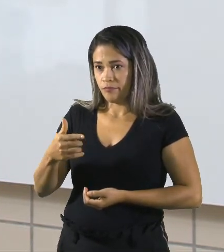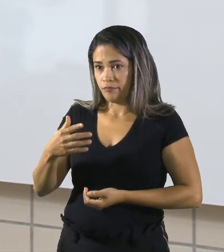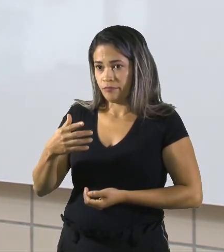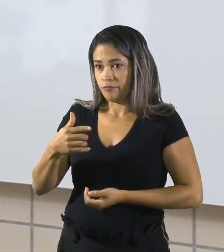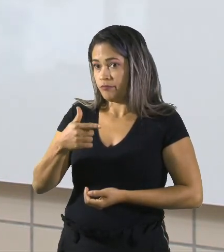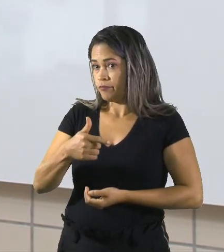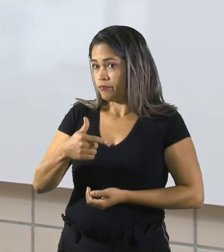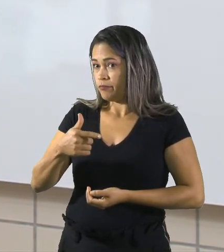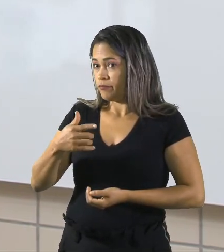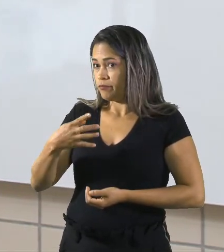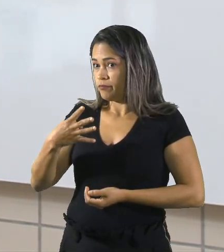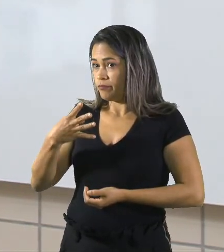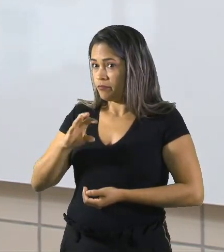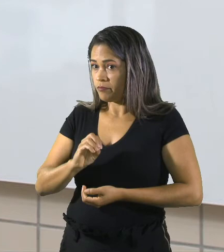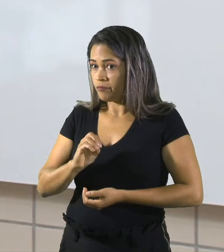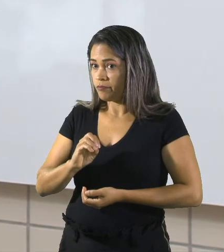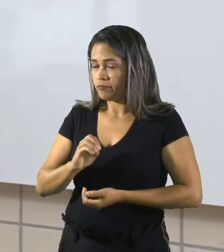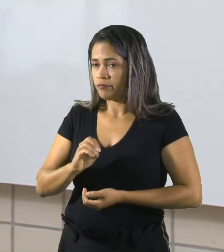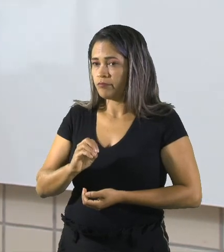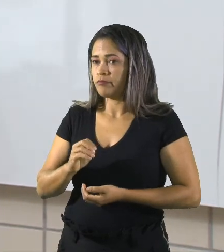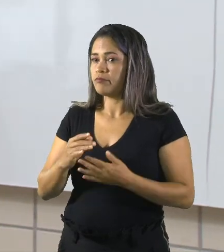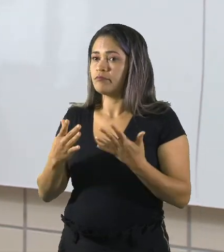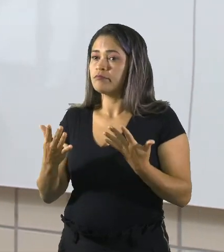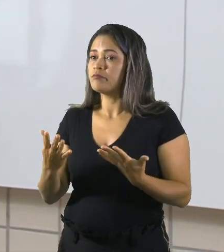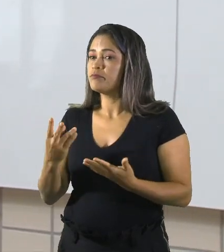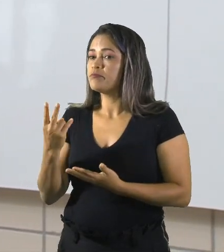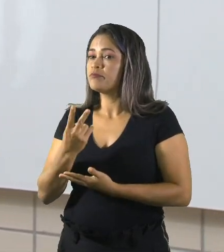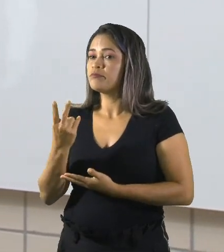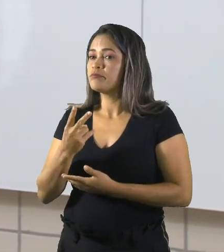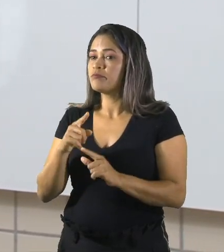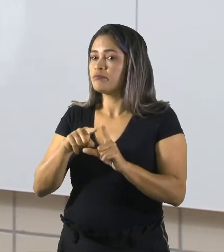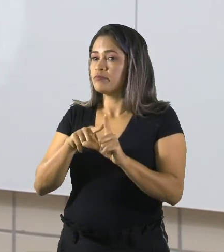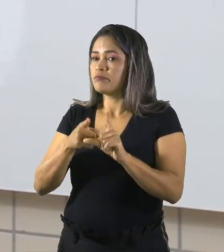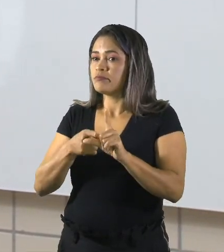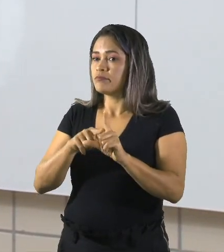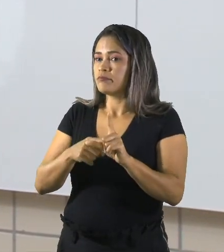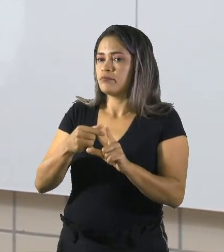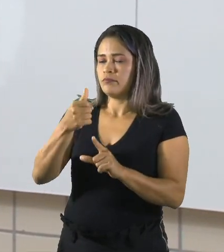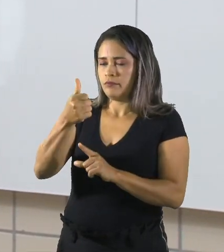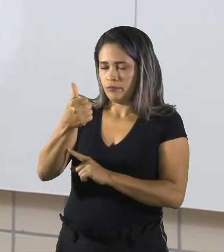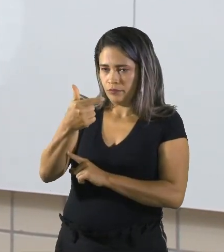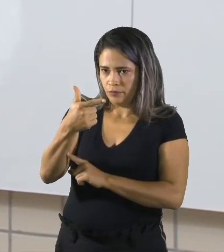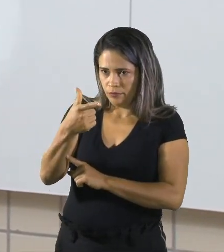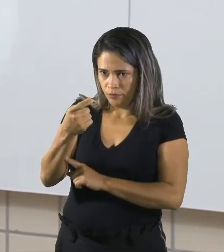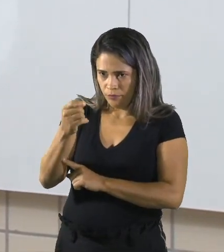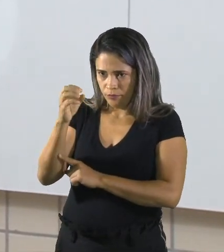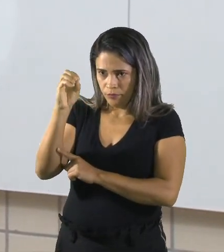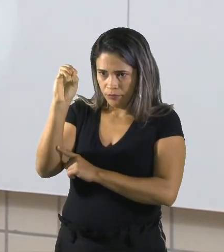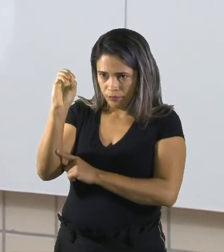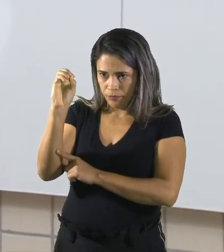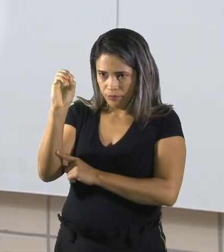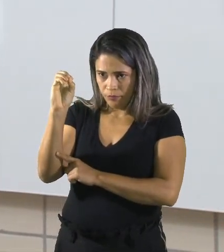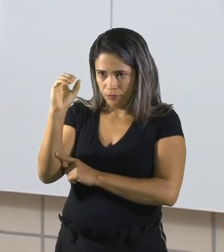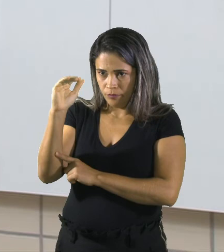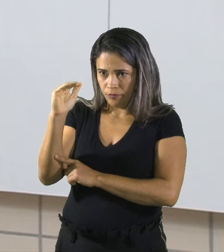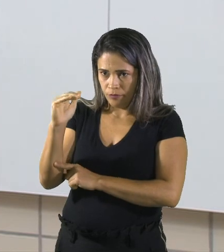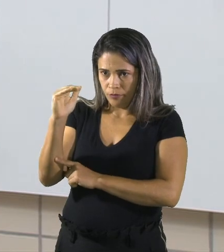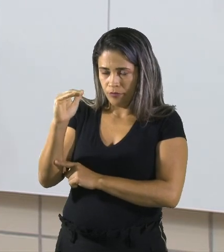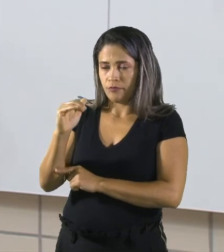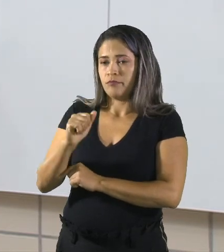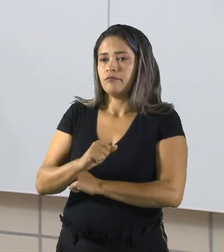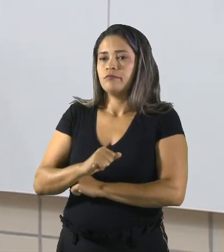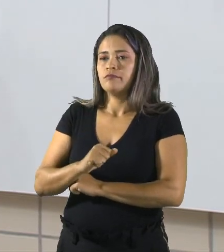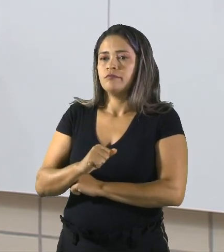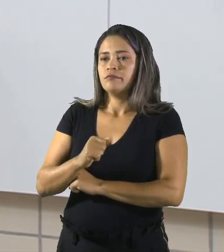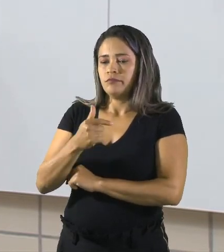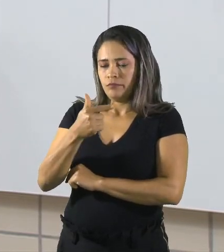240. Então, quais são esses dois ângulos? Os ângulos são 120 graus, o menor ângulo,